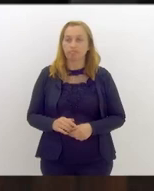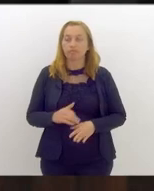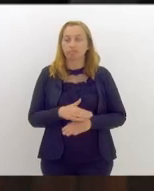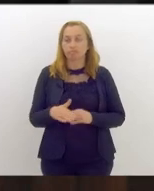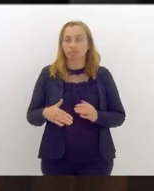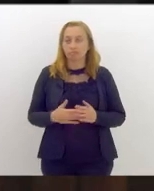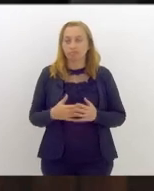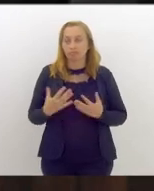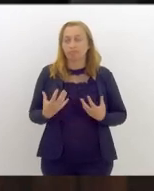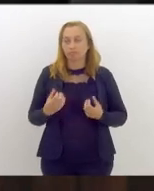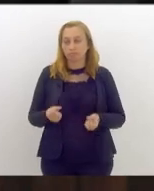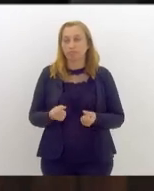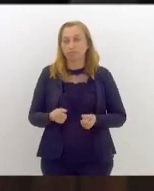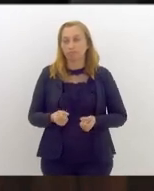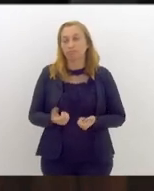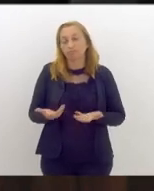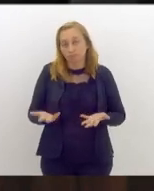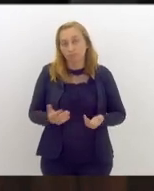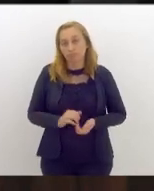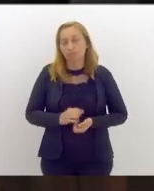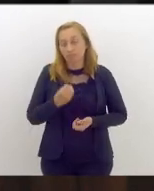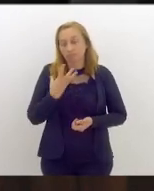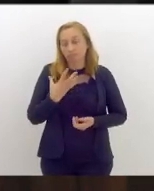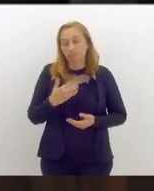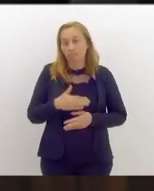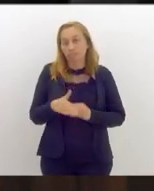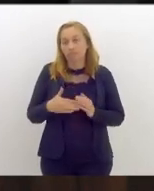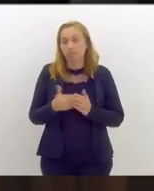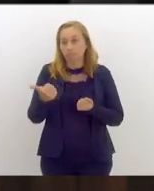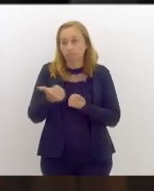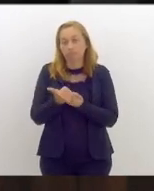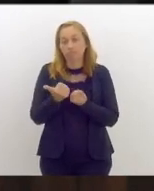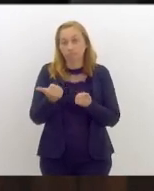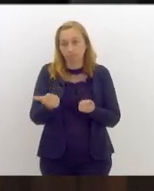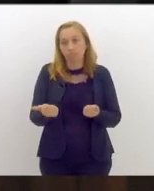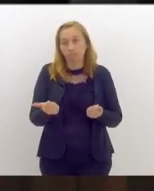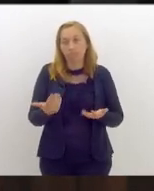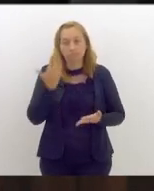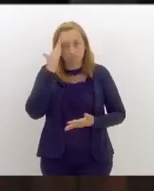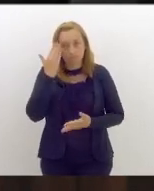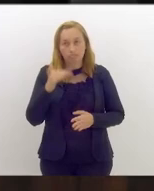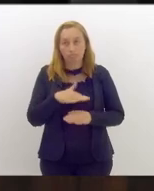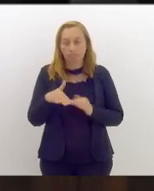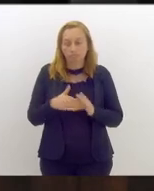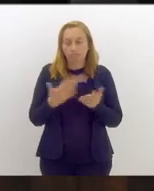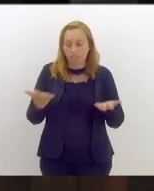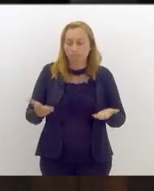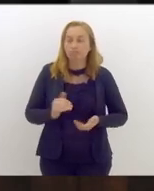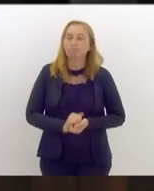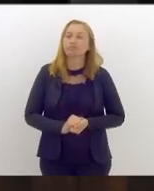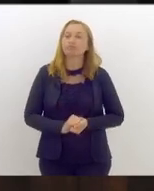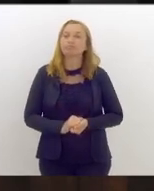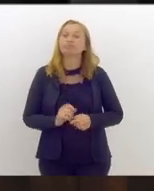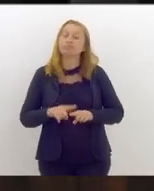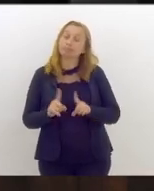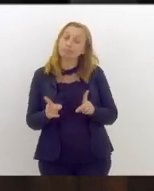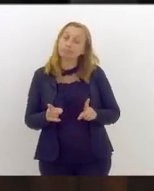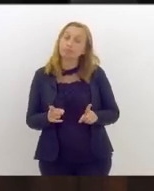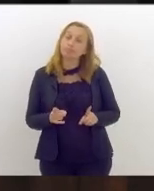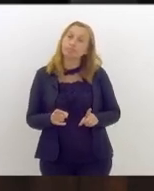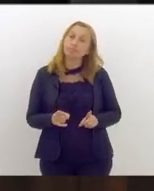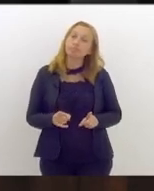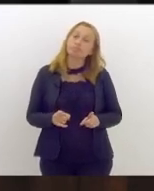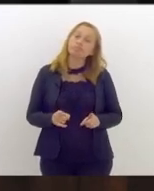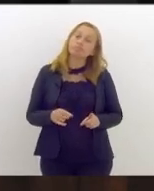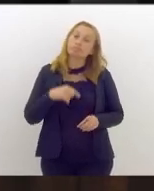atender todo mundo sempre sempre é bom que possa ser por entendimento por entendimento mas a gente aí